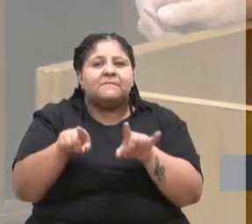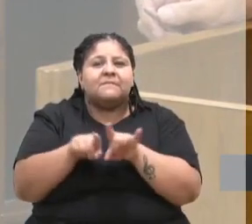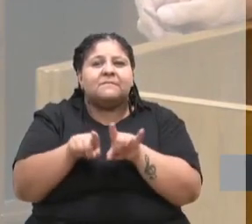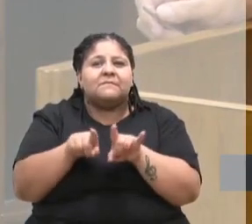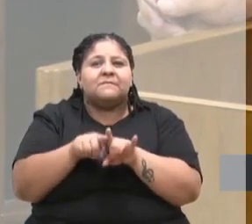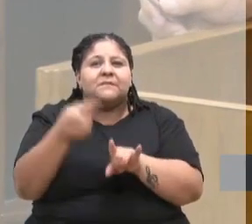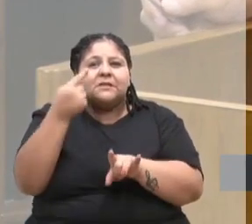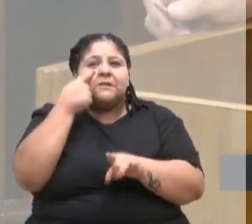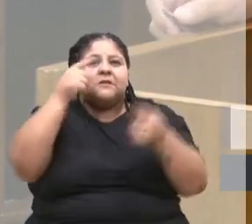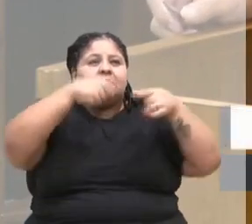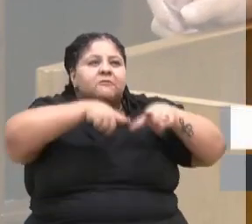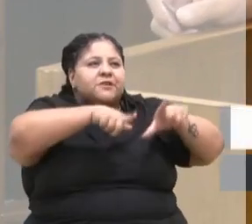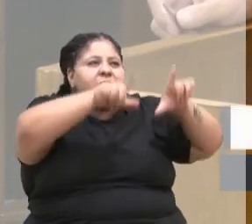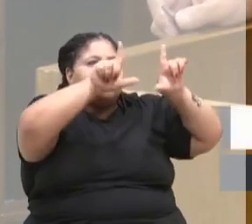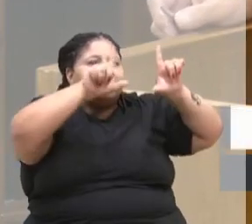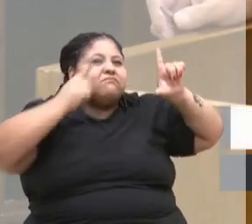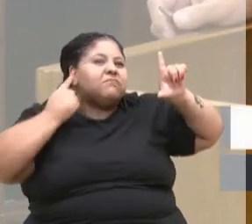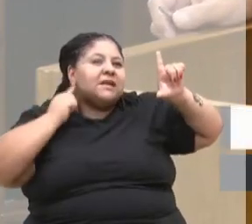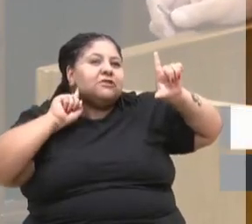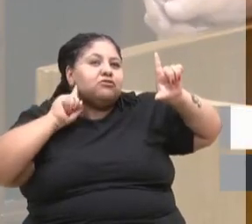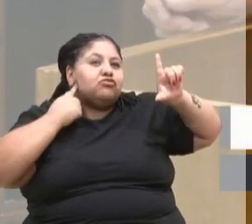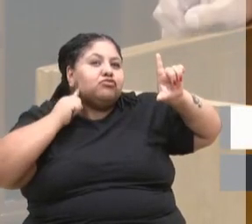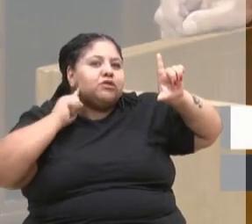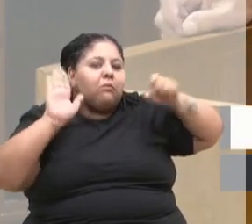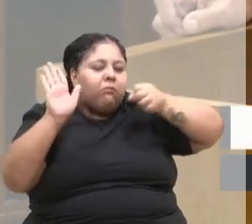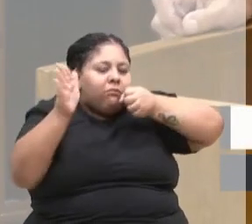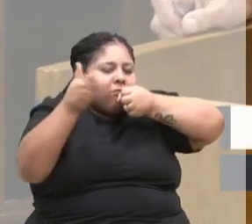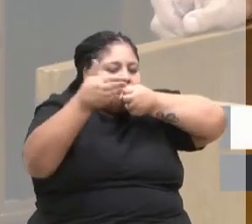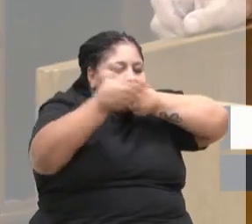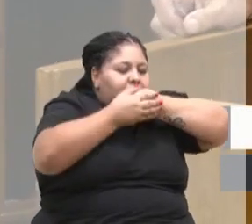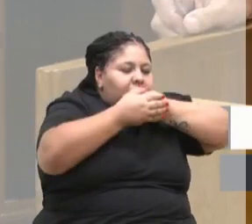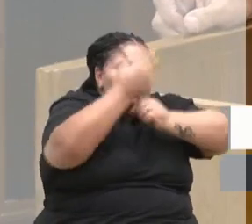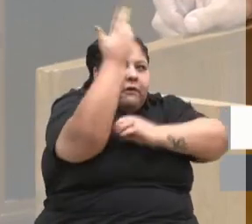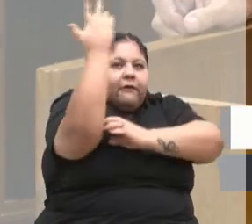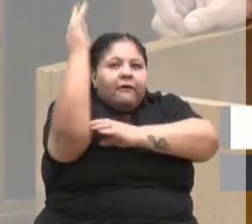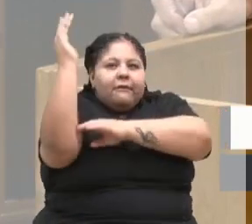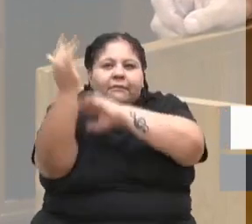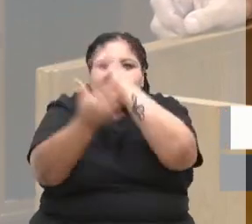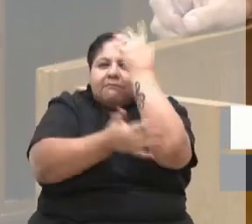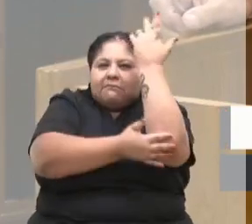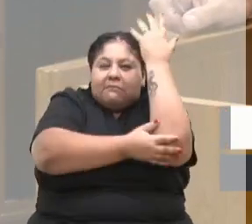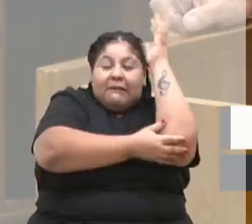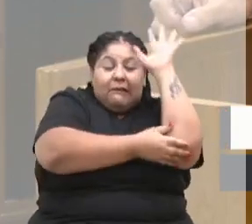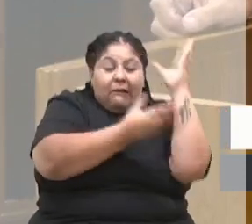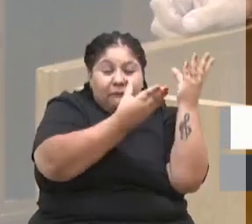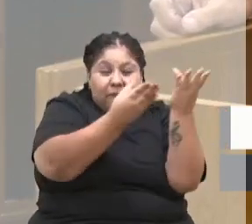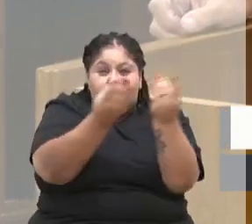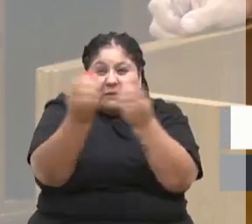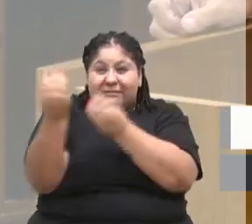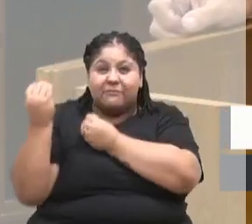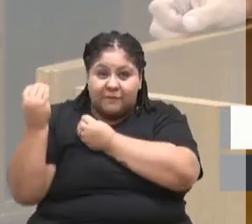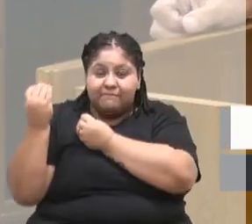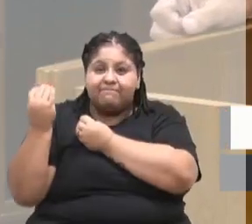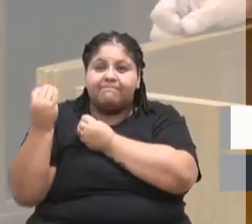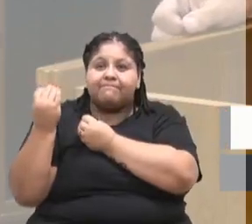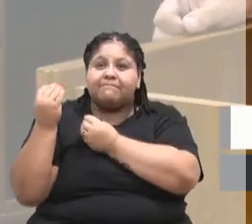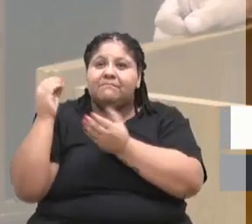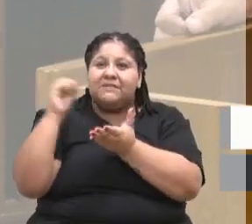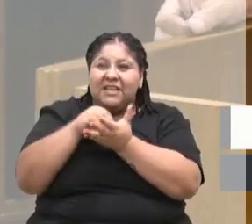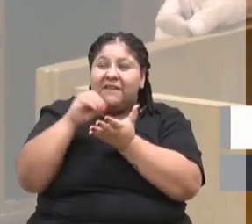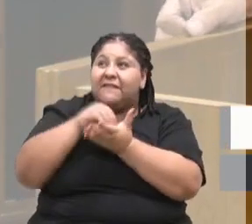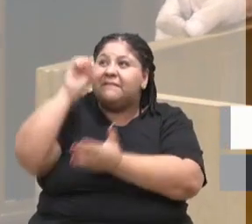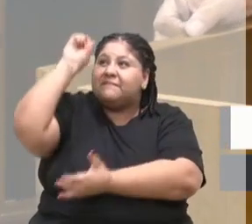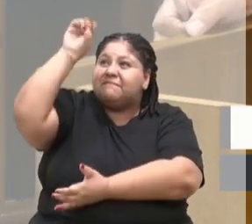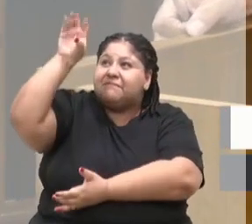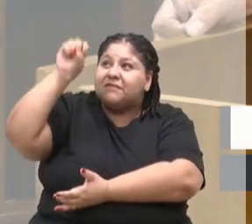as placas sujas ou escondidas por galhos de árvores ou vegetação, a falta de sinalização,